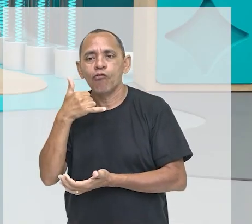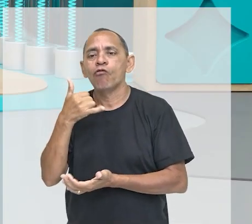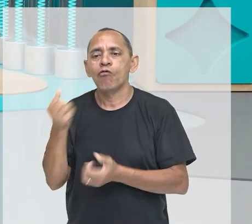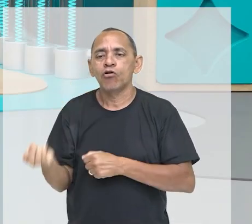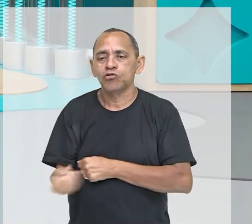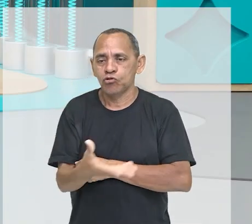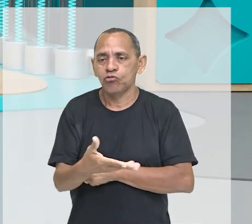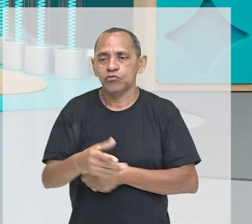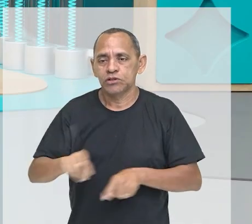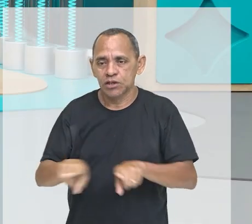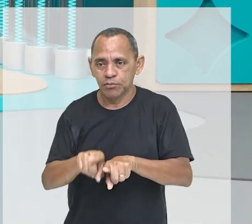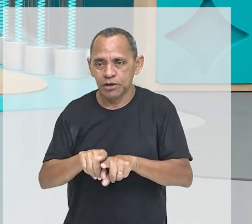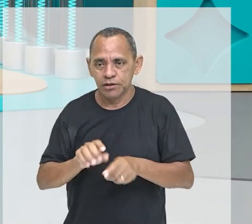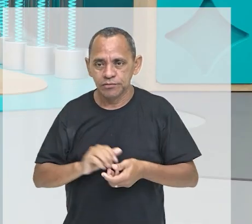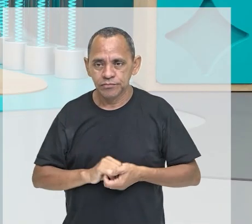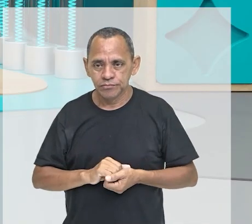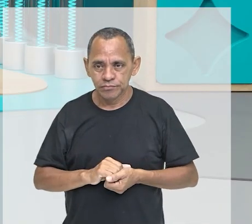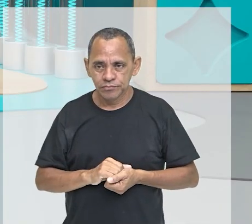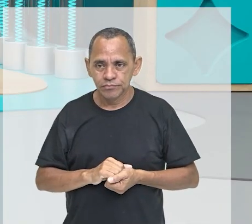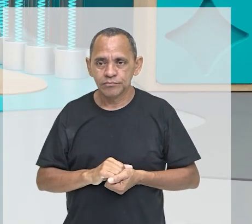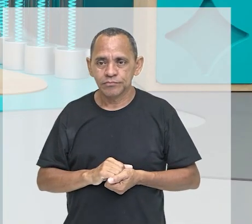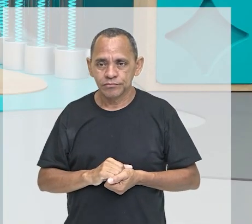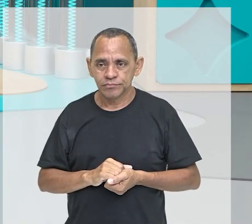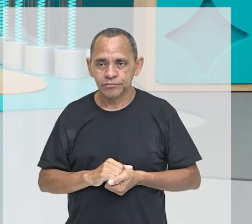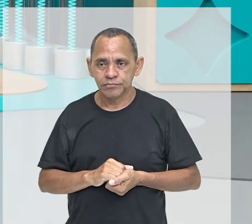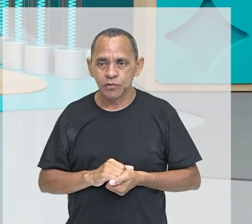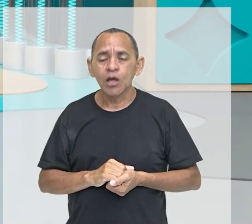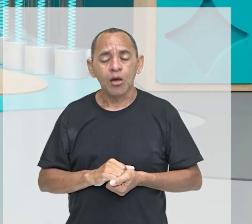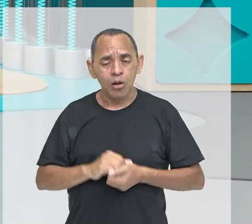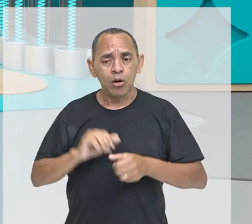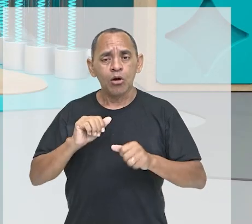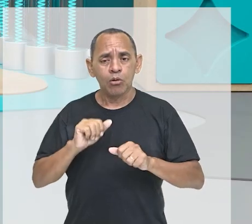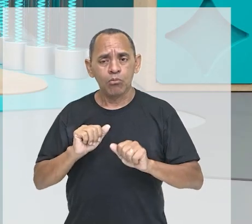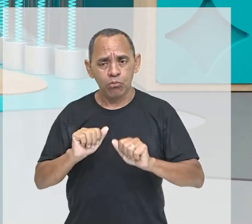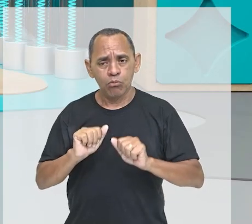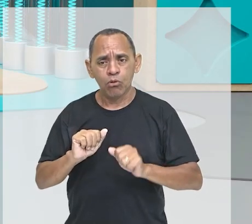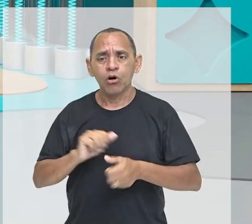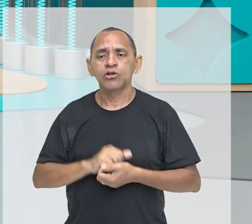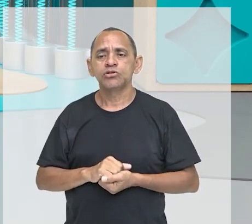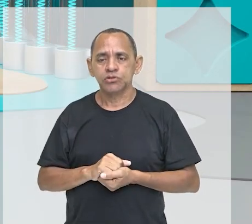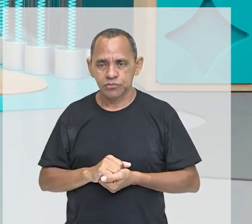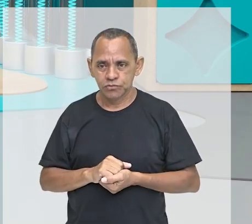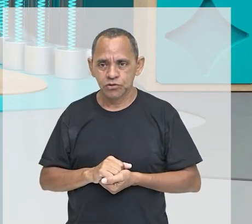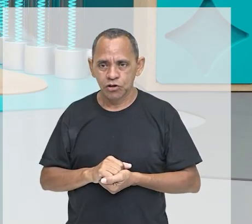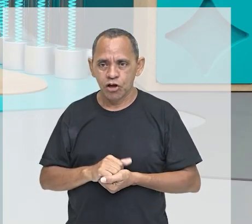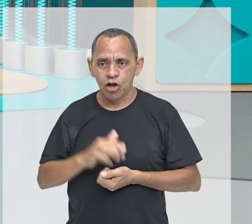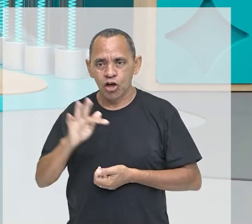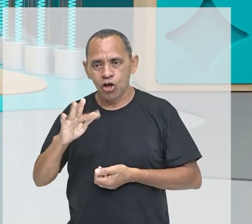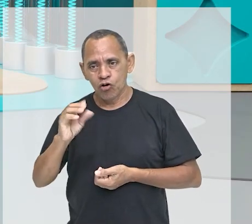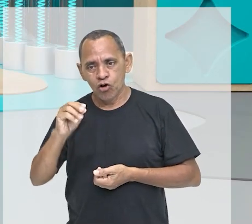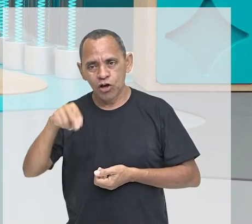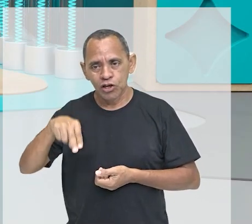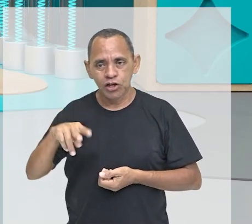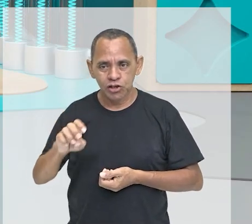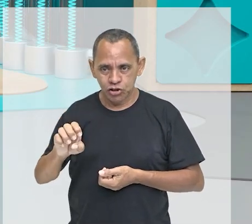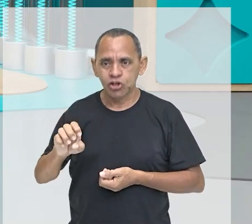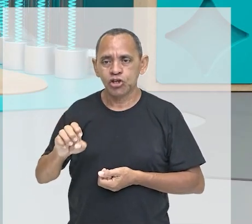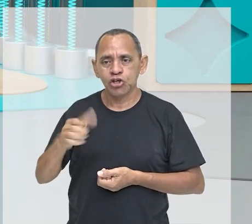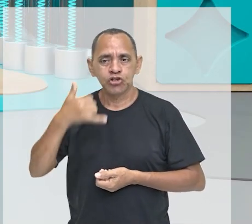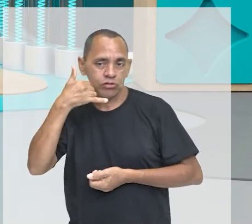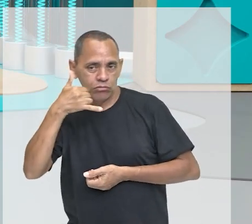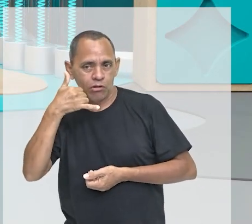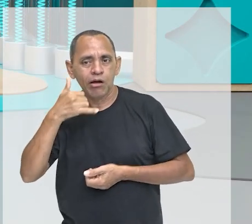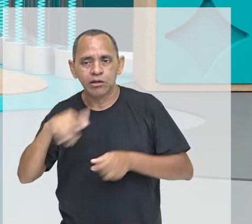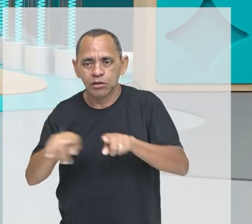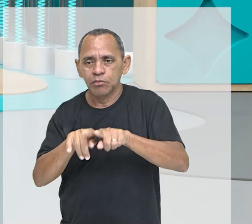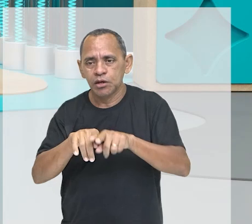mais utilizado ali para celular também, tá? A gente pode falar cell phone ou então só phone. As duas formas estão